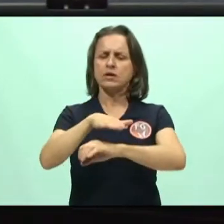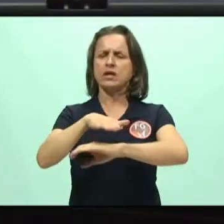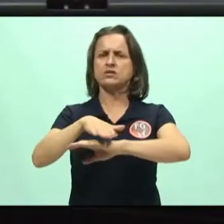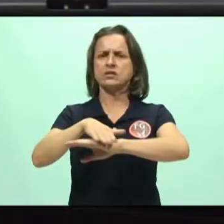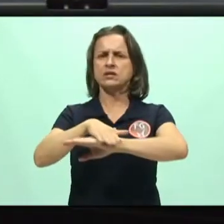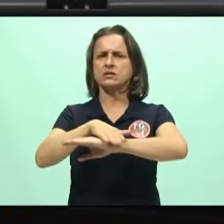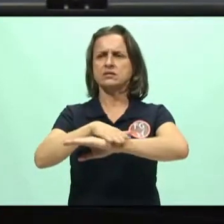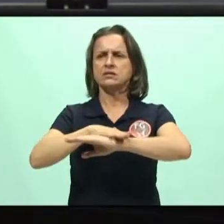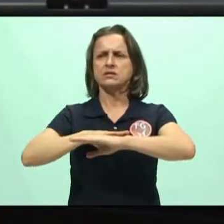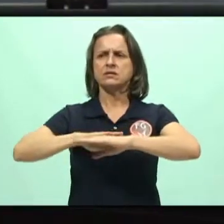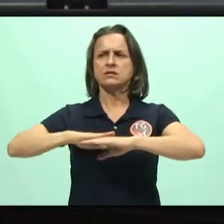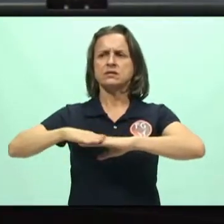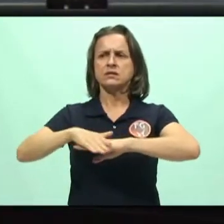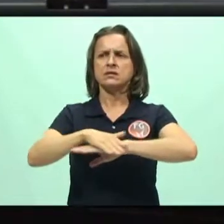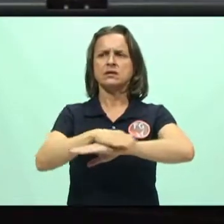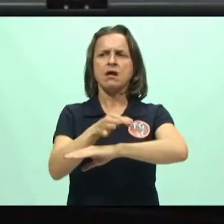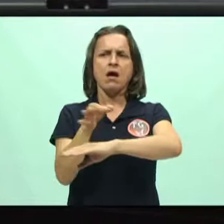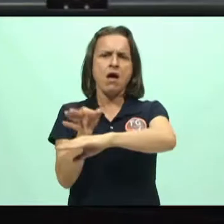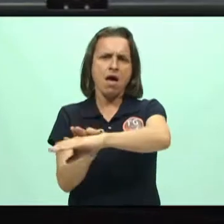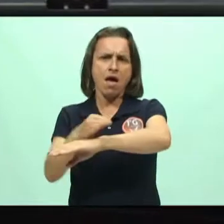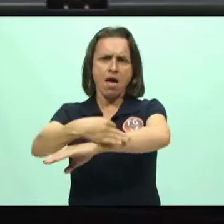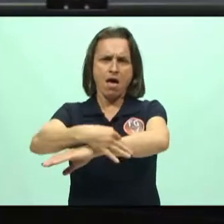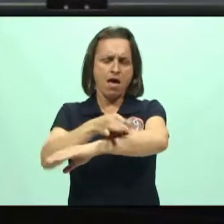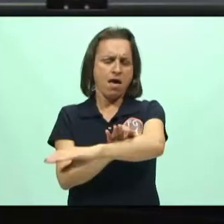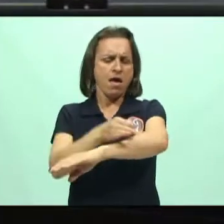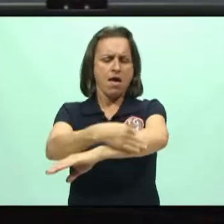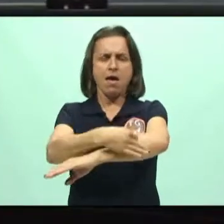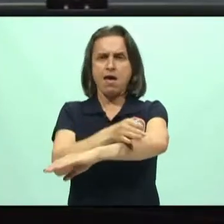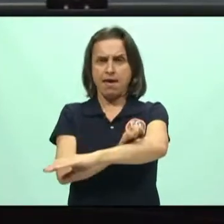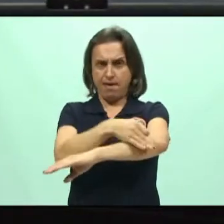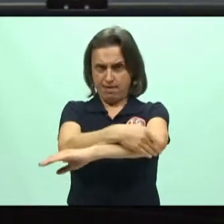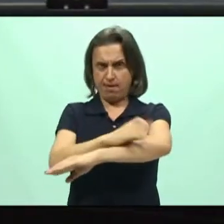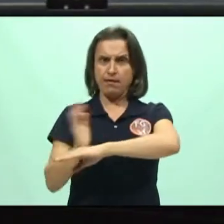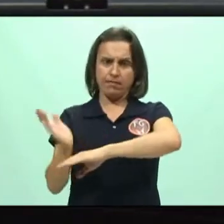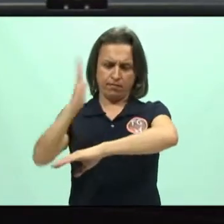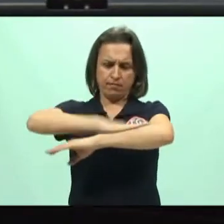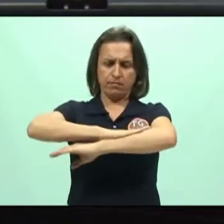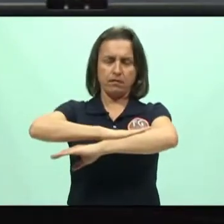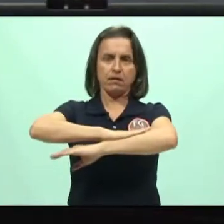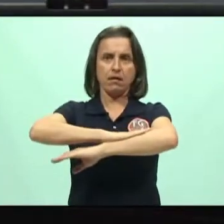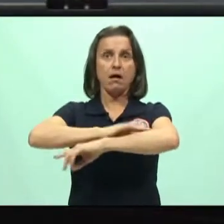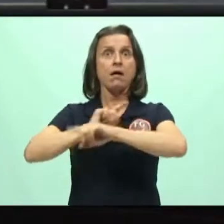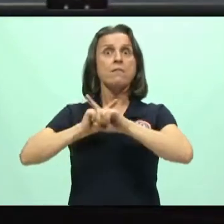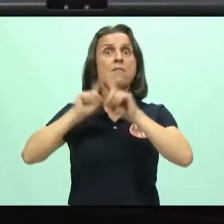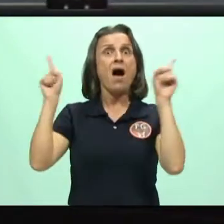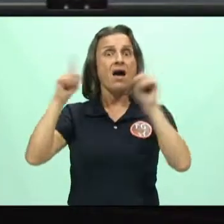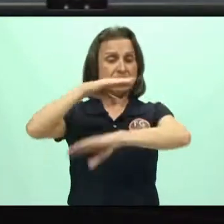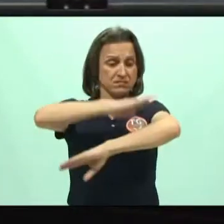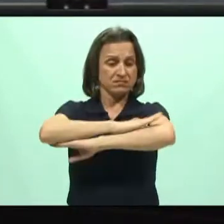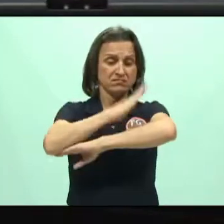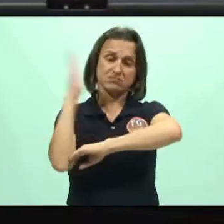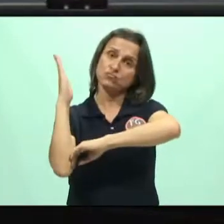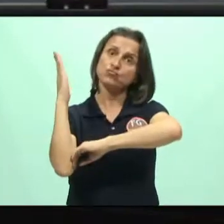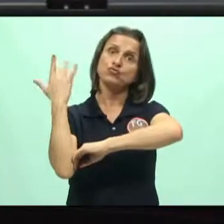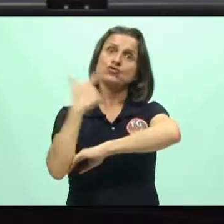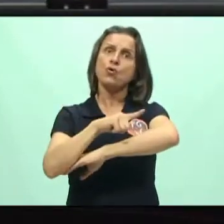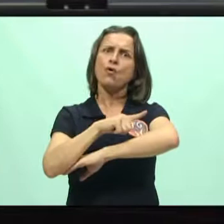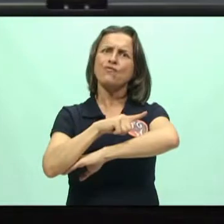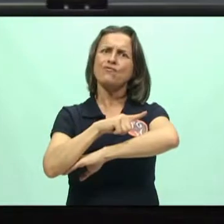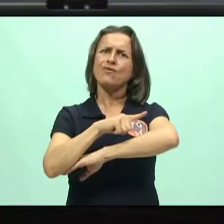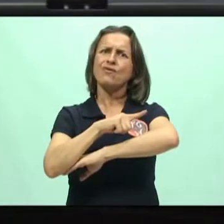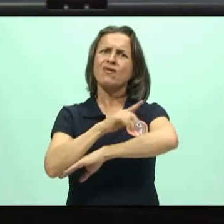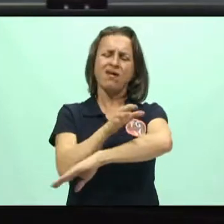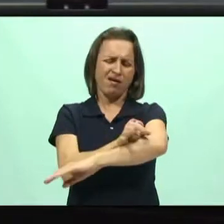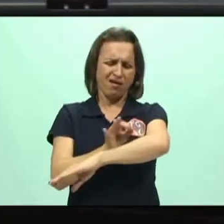Só que já se sabe que vai ser reaberto ela é Obrigatoriamente vai ser reaberto porque